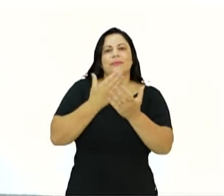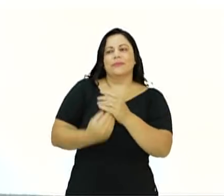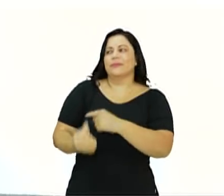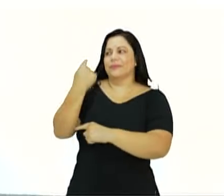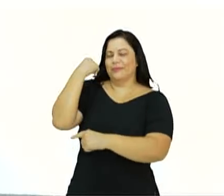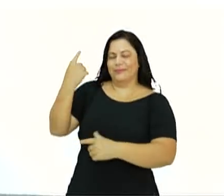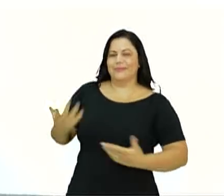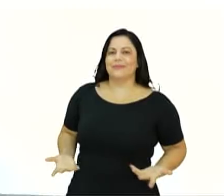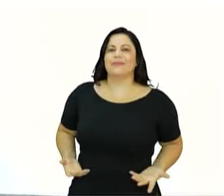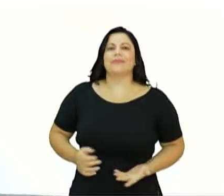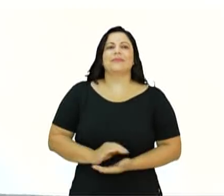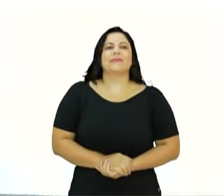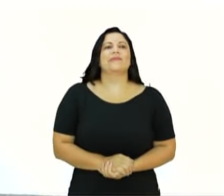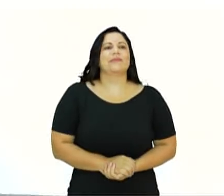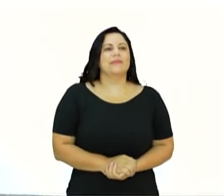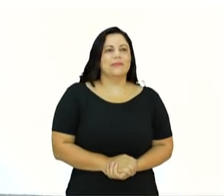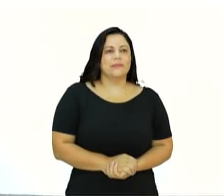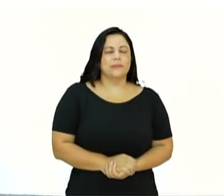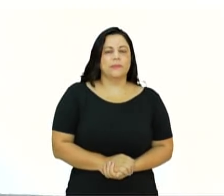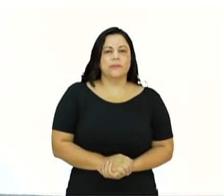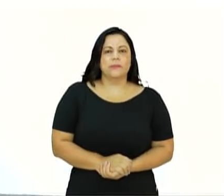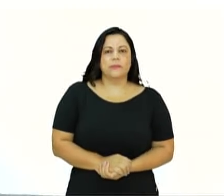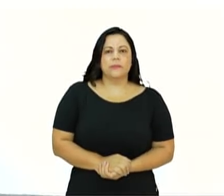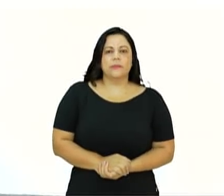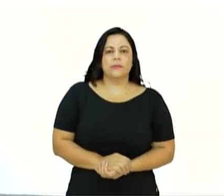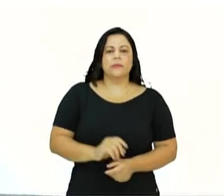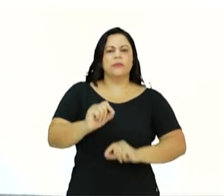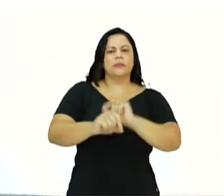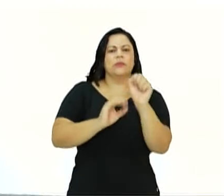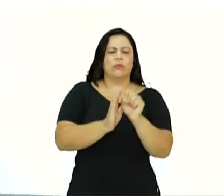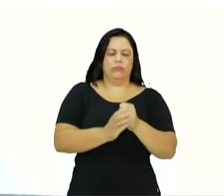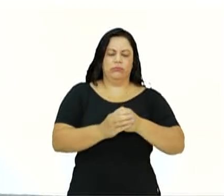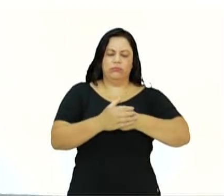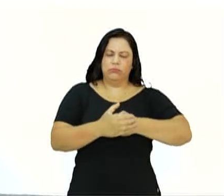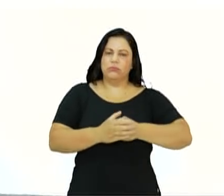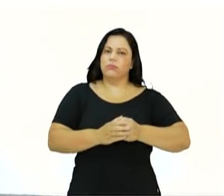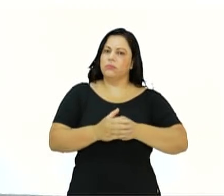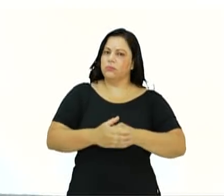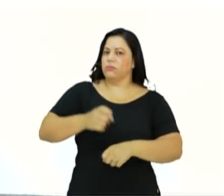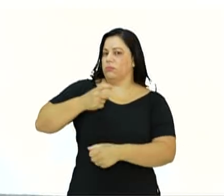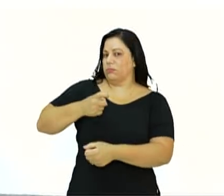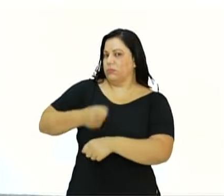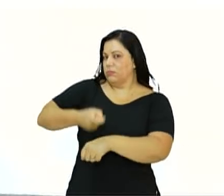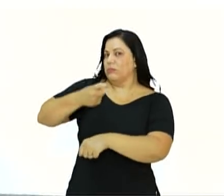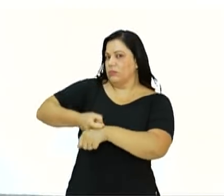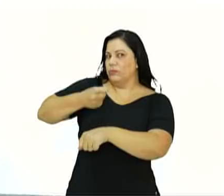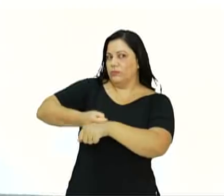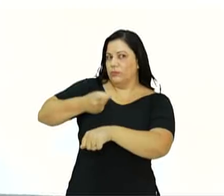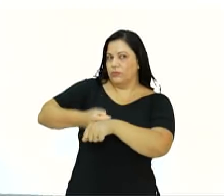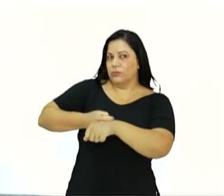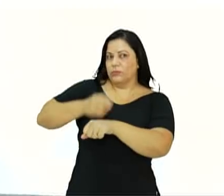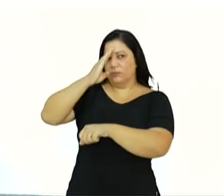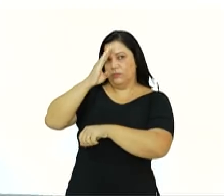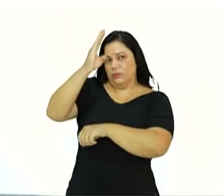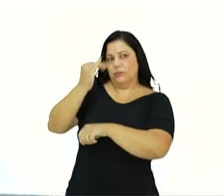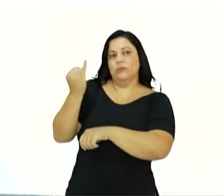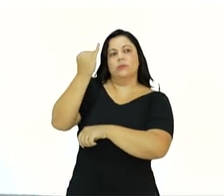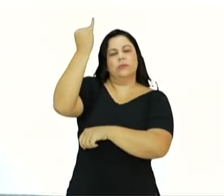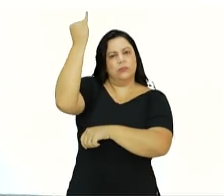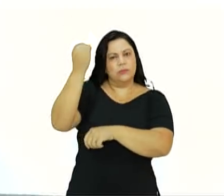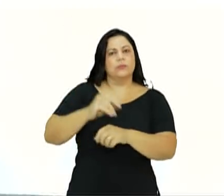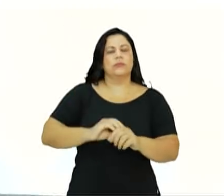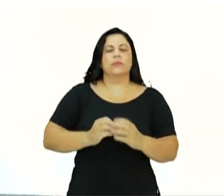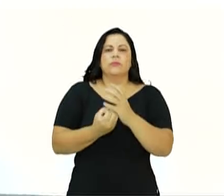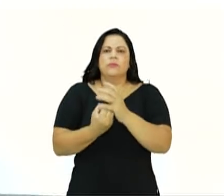né? O tecido cartilaginoso é um tecido que possui consistência rígida e é fundamental para a formação dos ossos